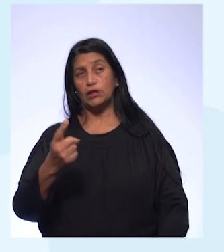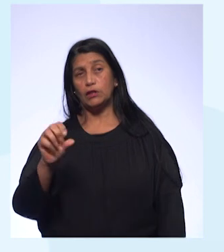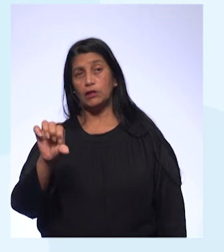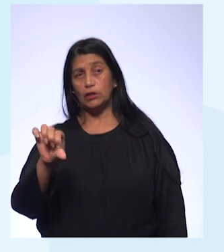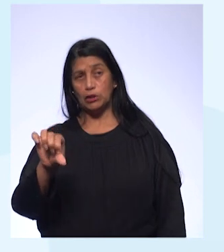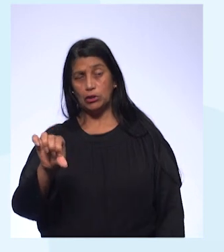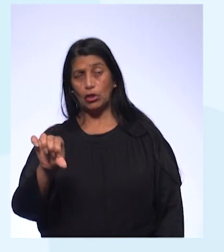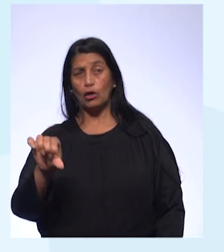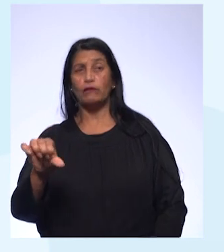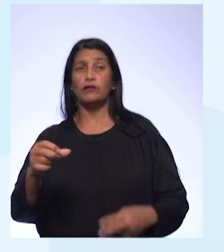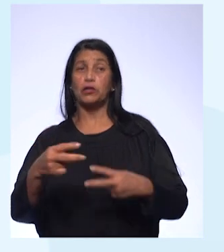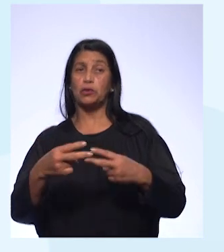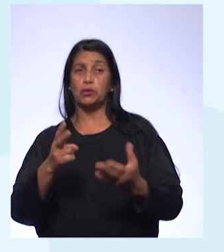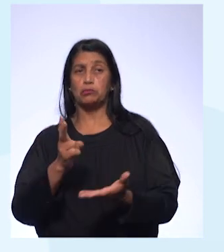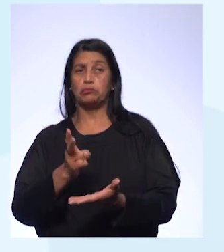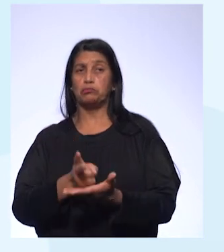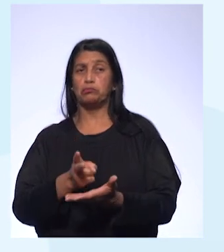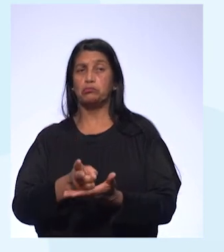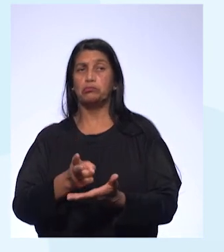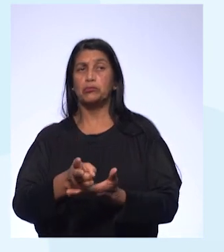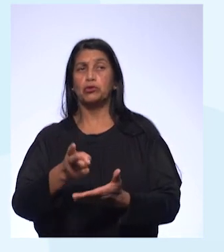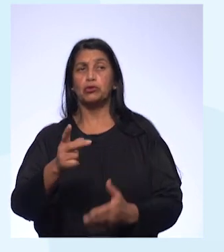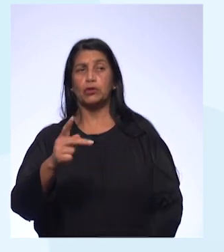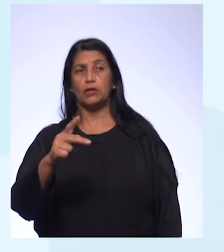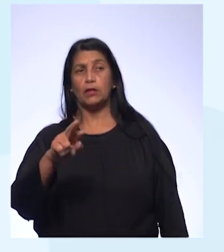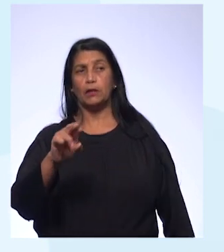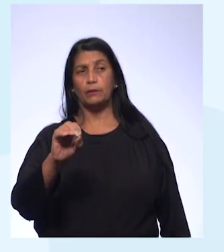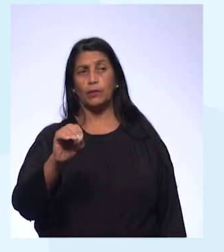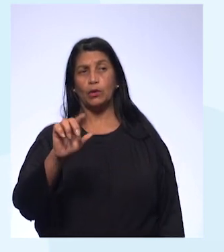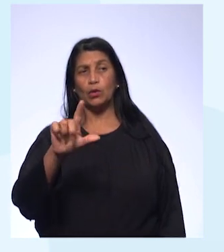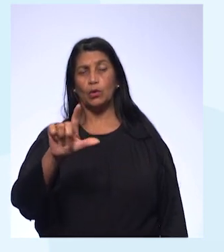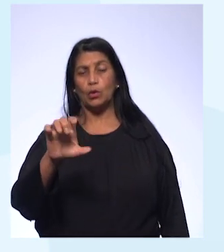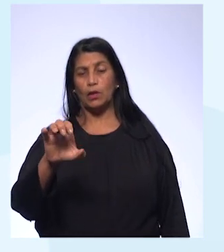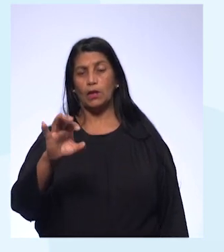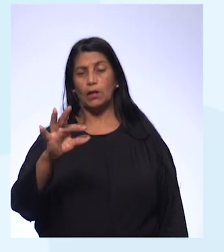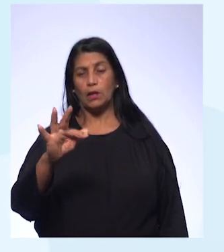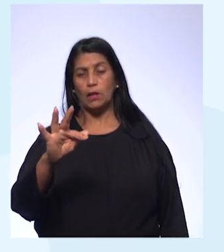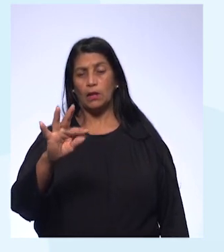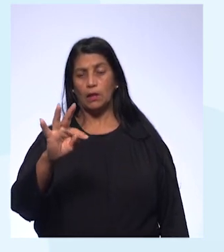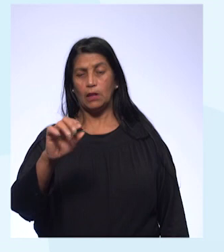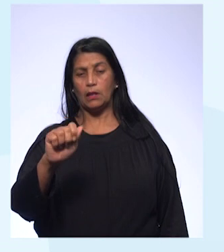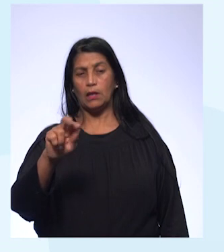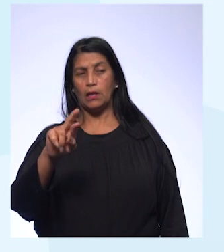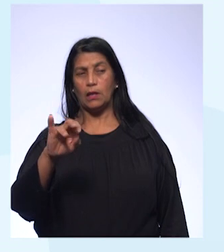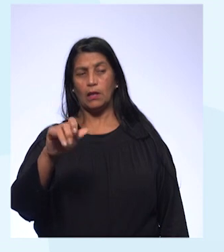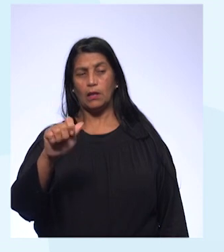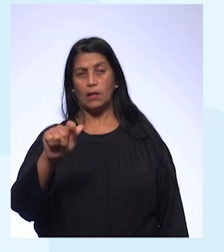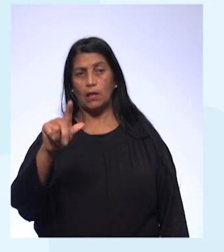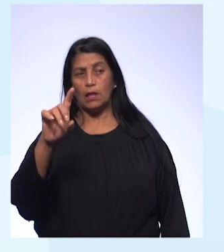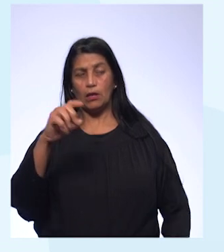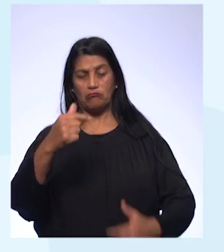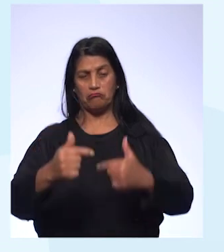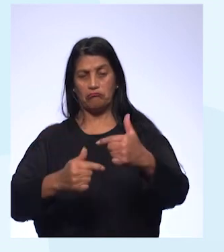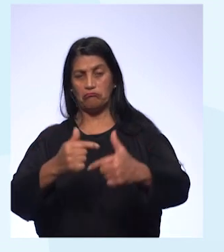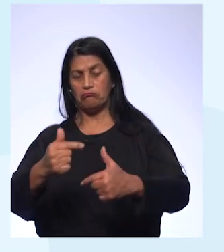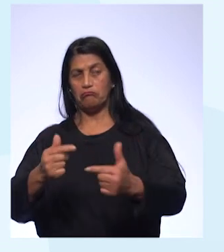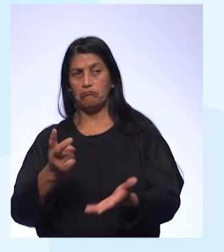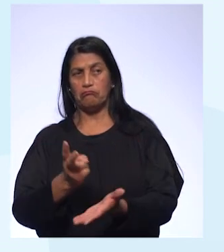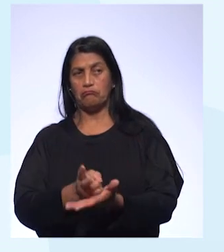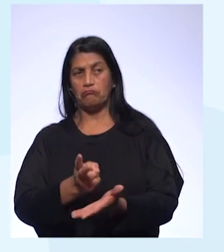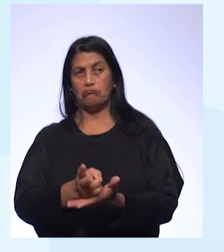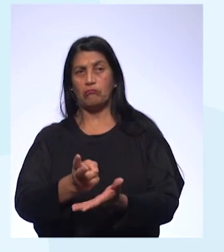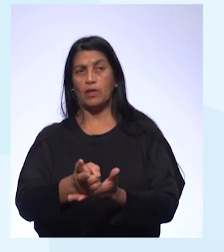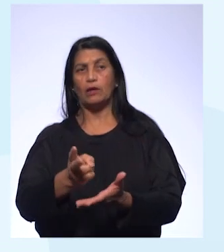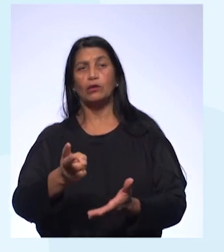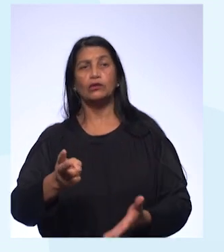viveu, a coisa se mantinha. O proletariado, né, não possui os meios de produção, porque esses estão de posse da